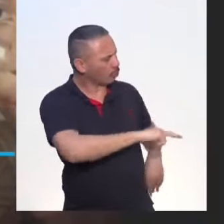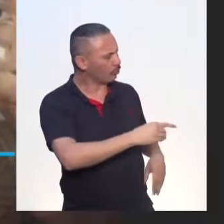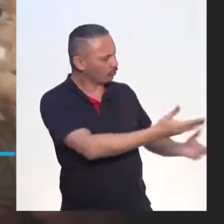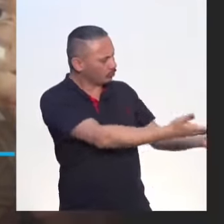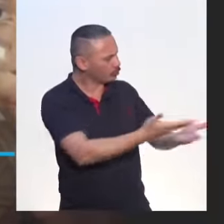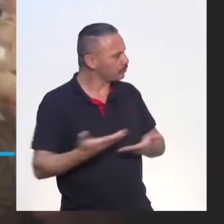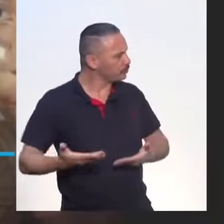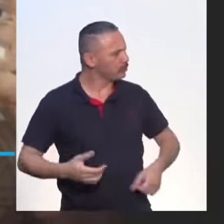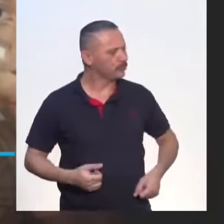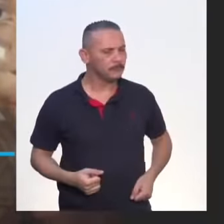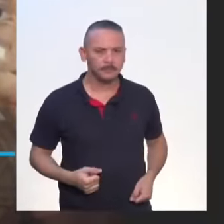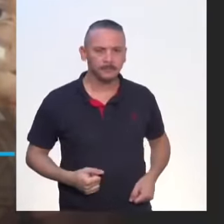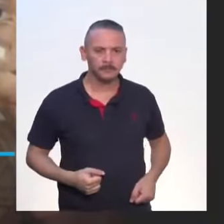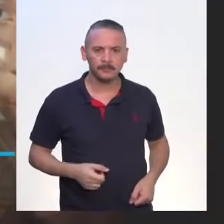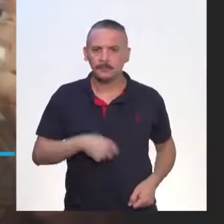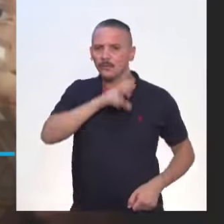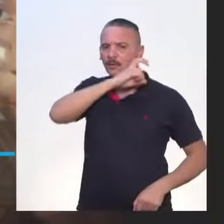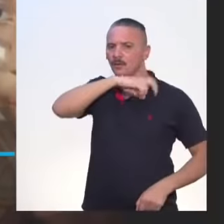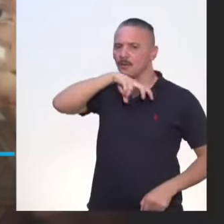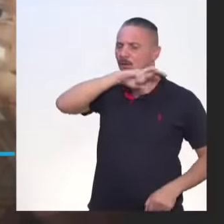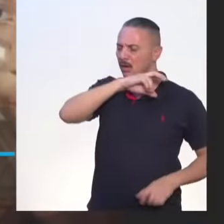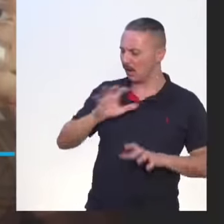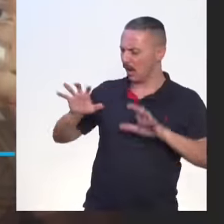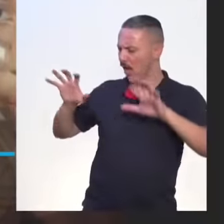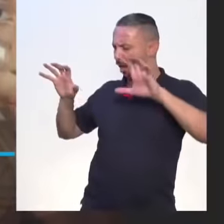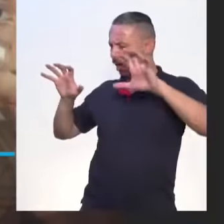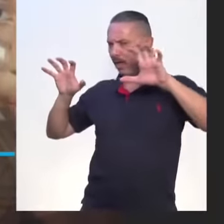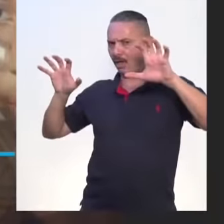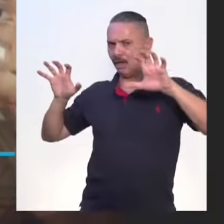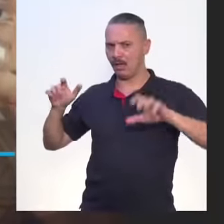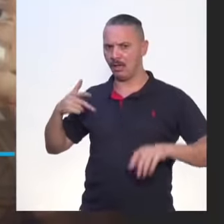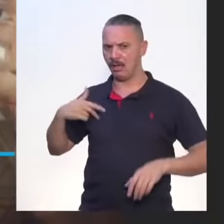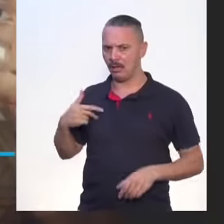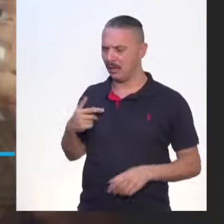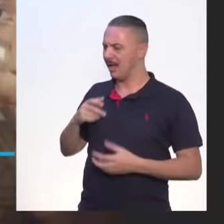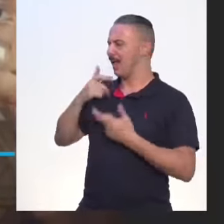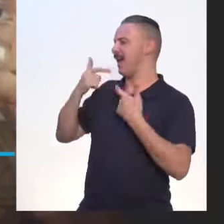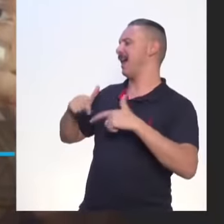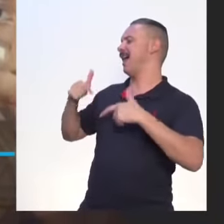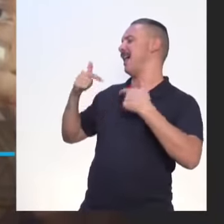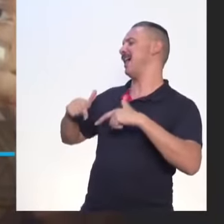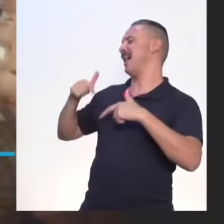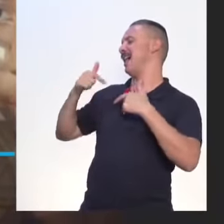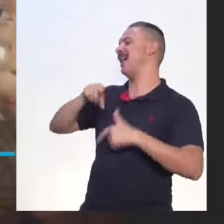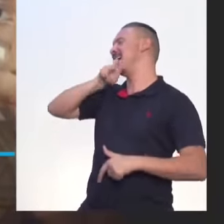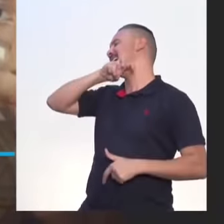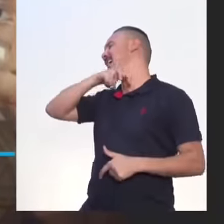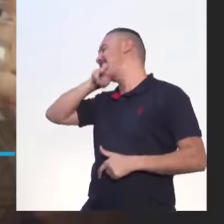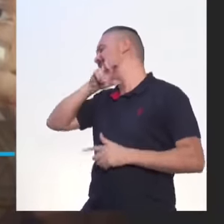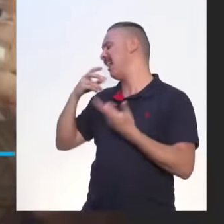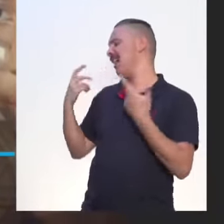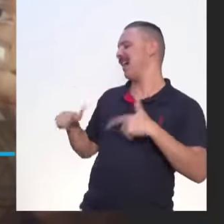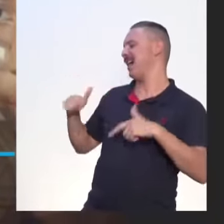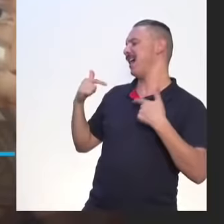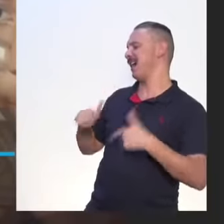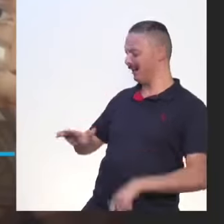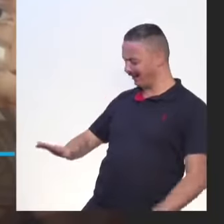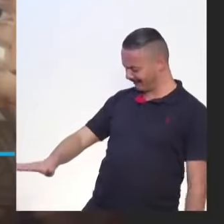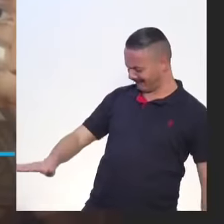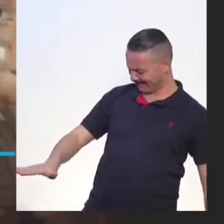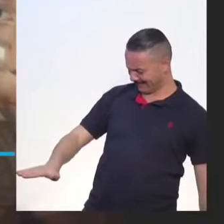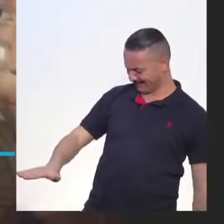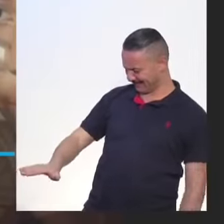a noite para nós. E o Cobra Grande falou: Cobra Grande riu dele, né, porque ele era tão pequenininho,